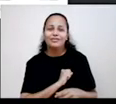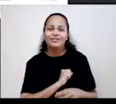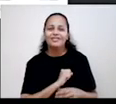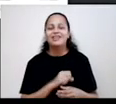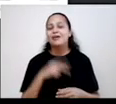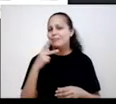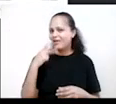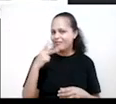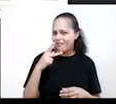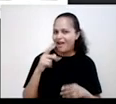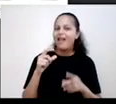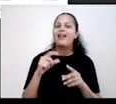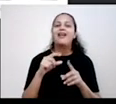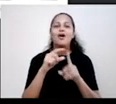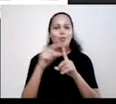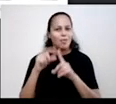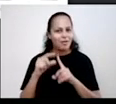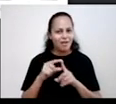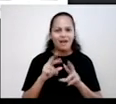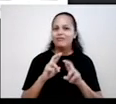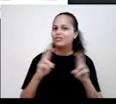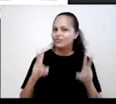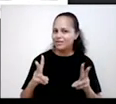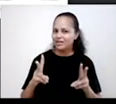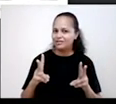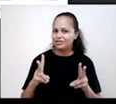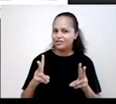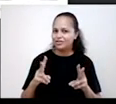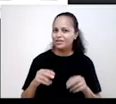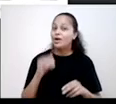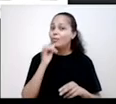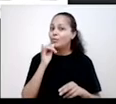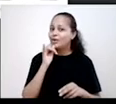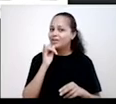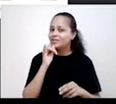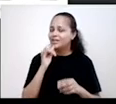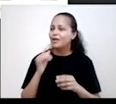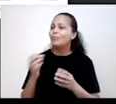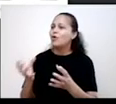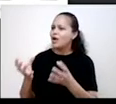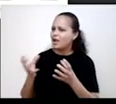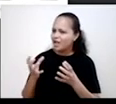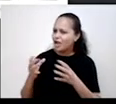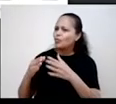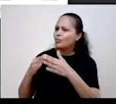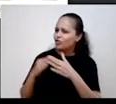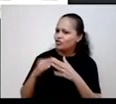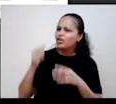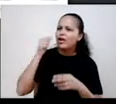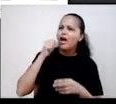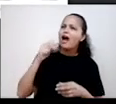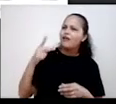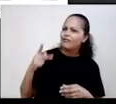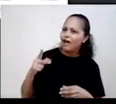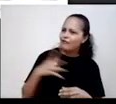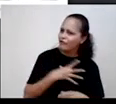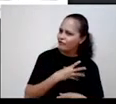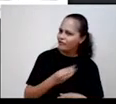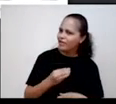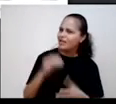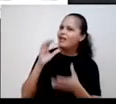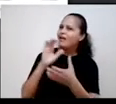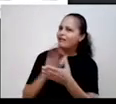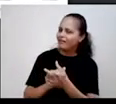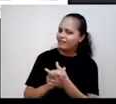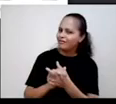te asno tanto, né? De surpresa. Quero pedir sua filha em Castanheiro. Não, não é Castanheiro, né? Olha a cara do